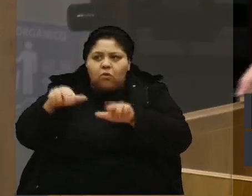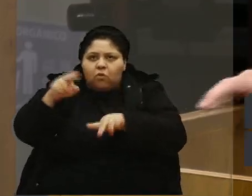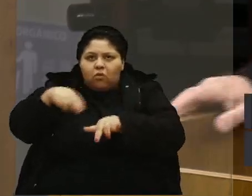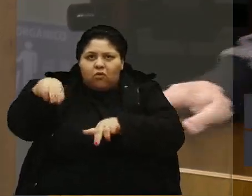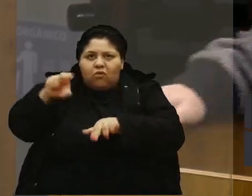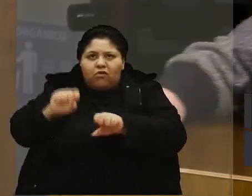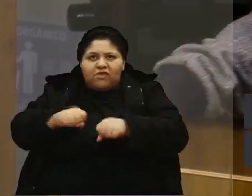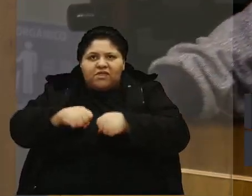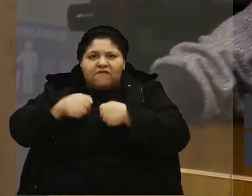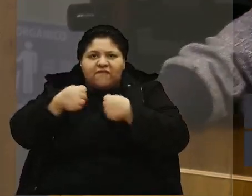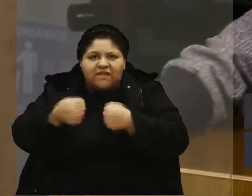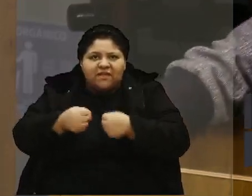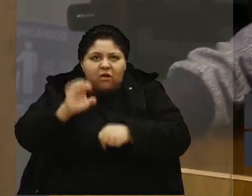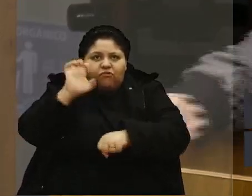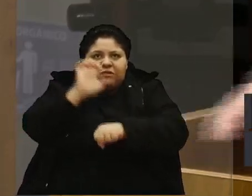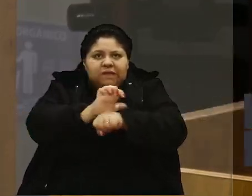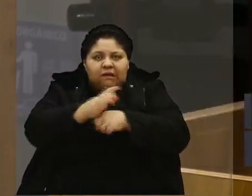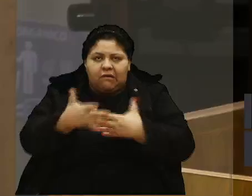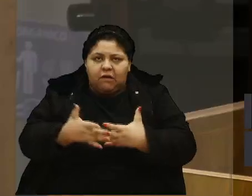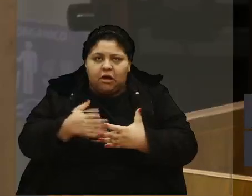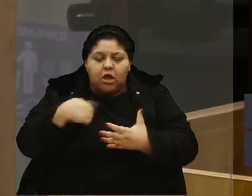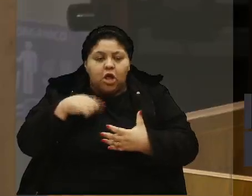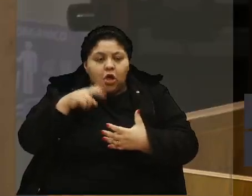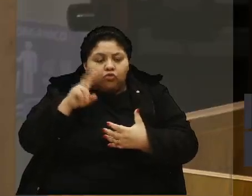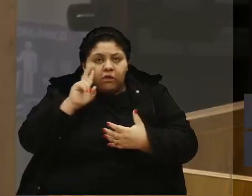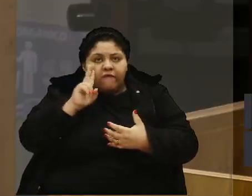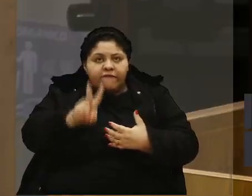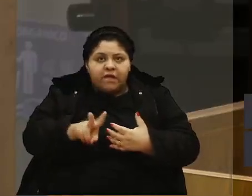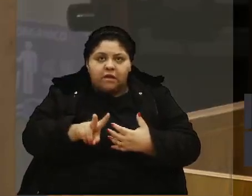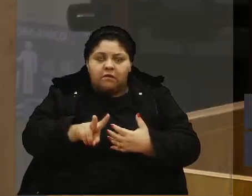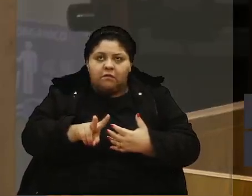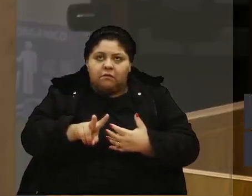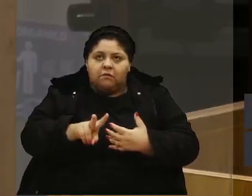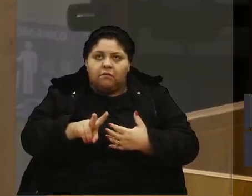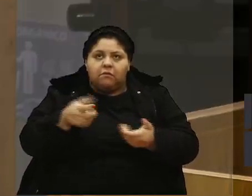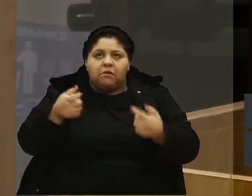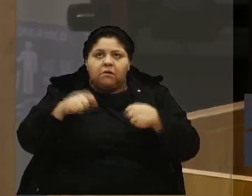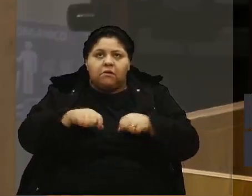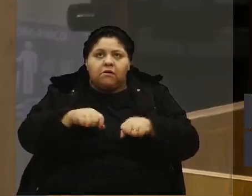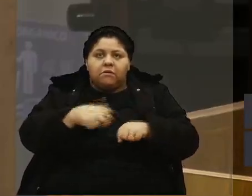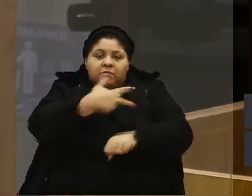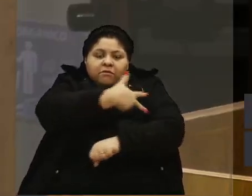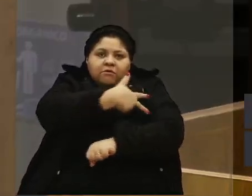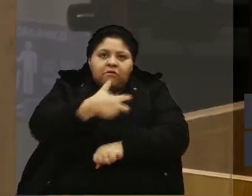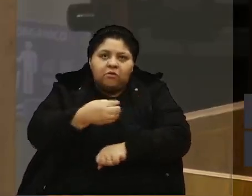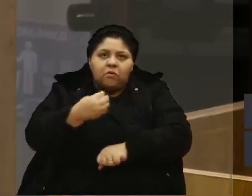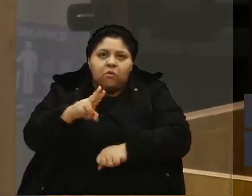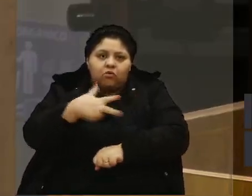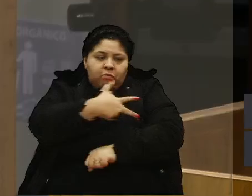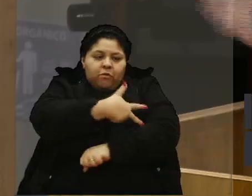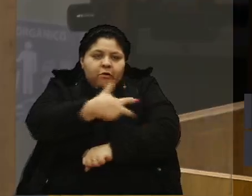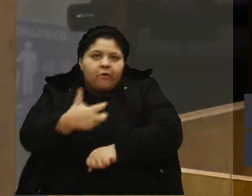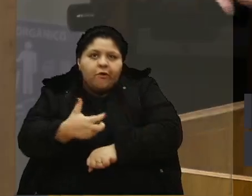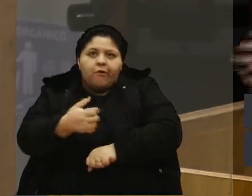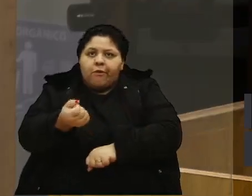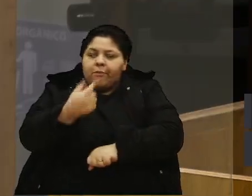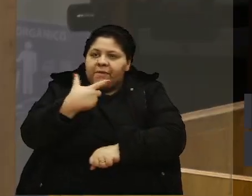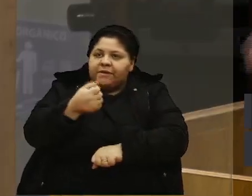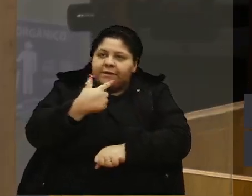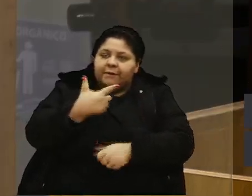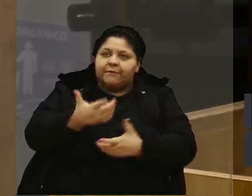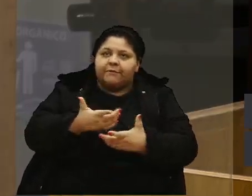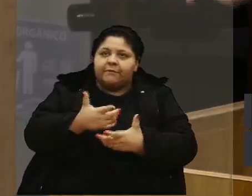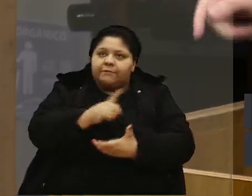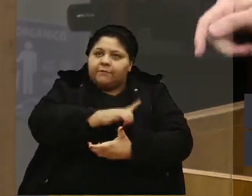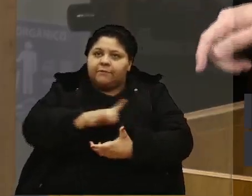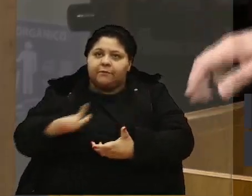redução de Estado. Nunca vi alguém que precisa de uma vacina, ou de uma injeção, ou de um medicamento que o